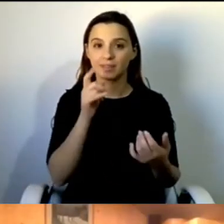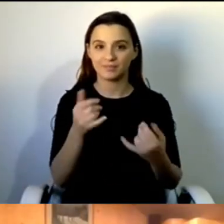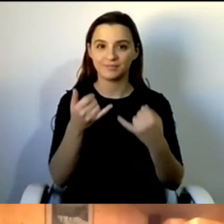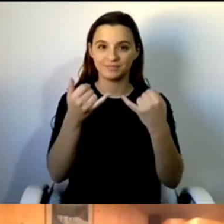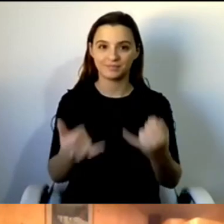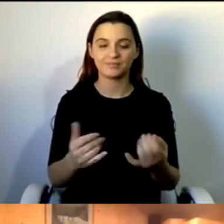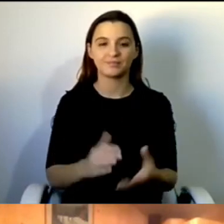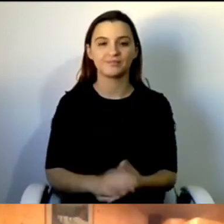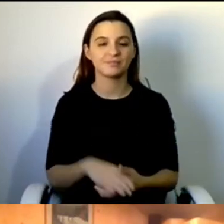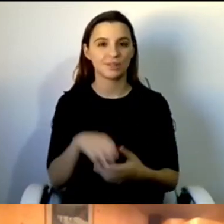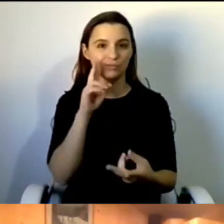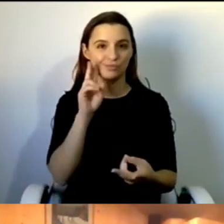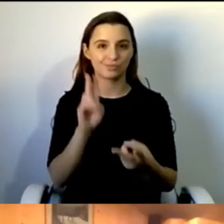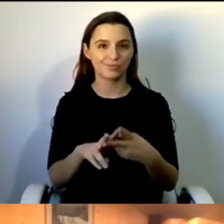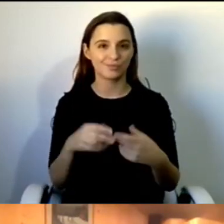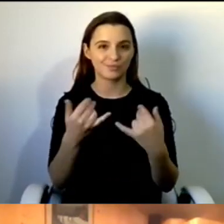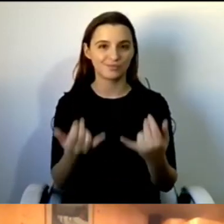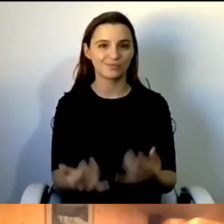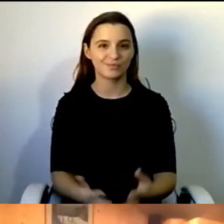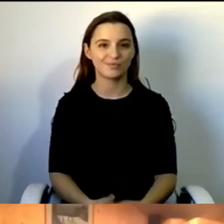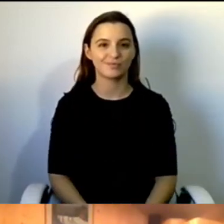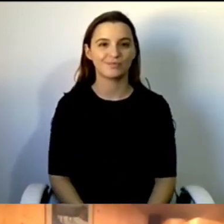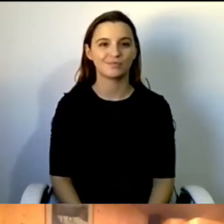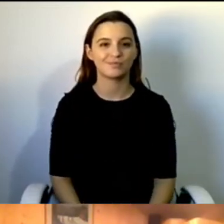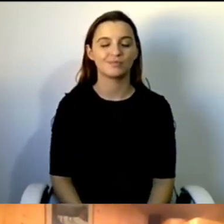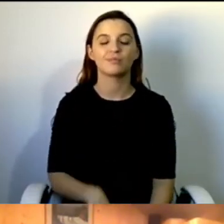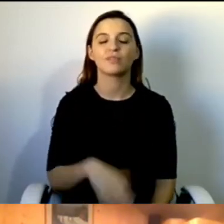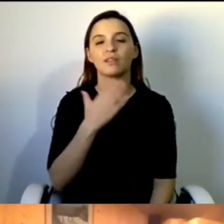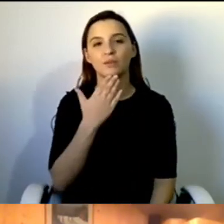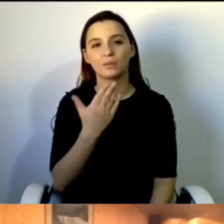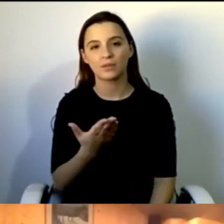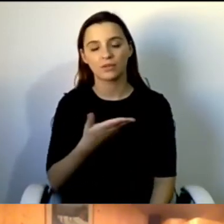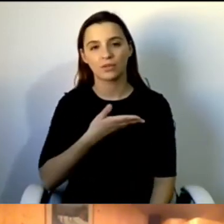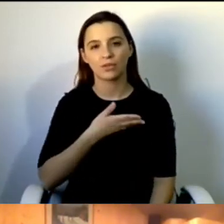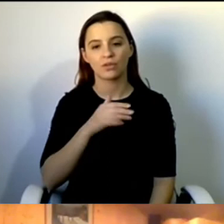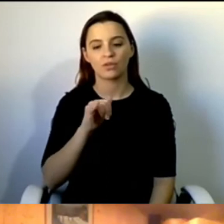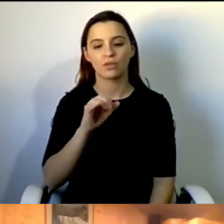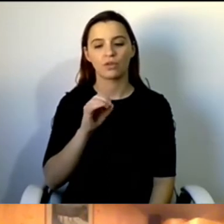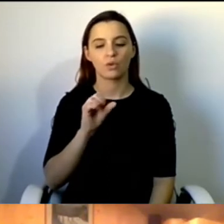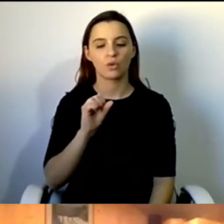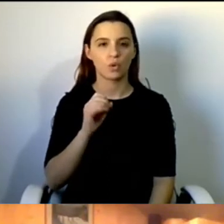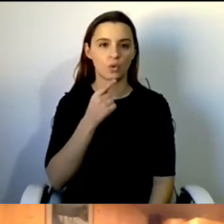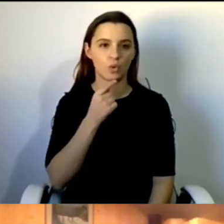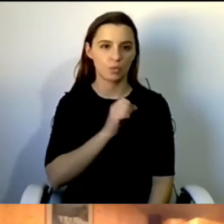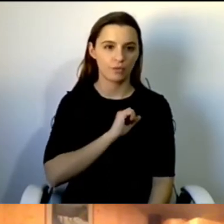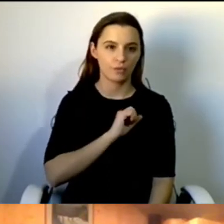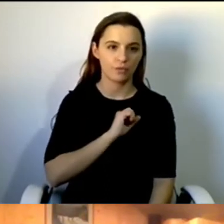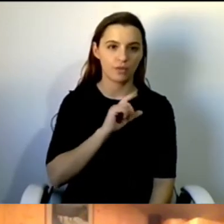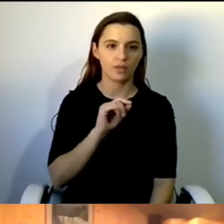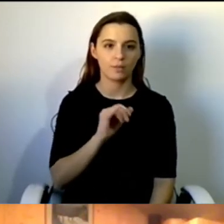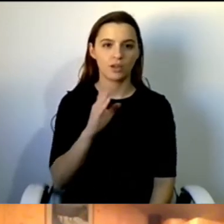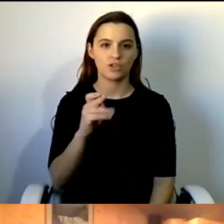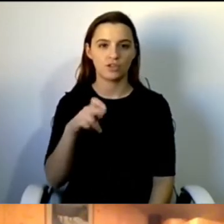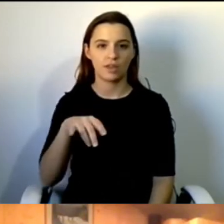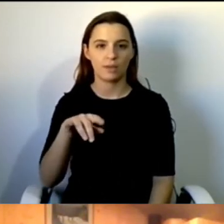Okay. Thank you, Diego. For myself, Jamie Bolling from the Independent Living Institute. And I'm here today with